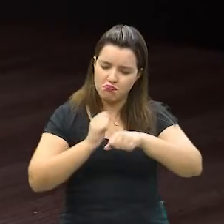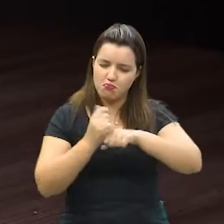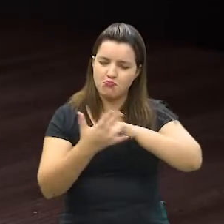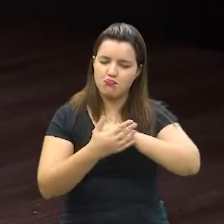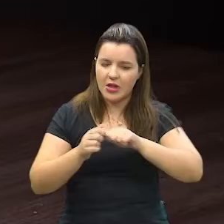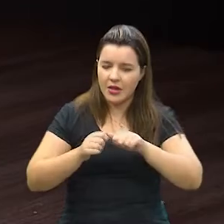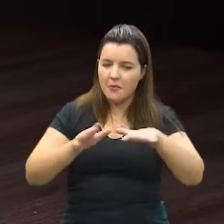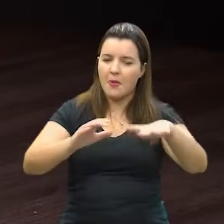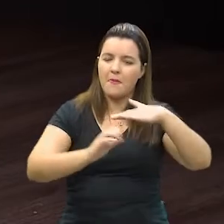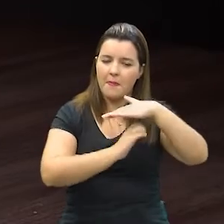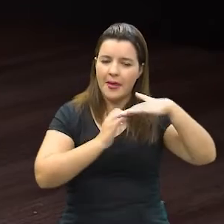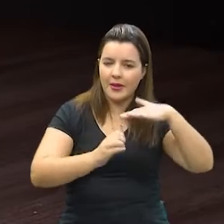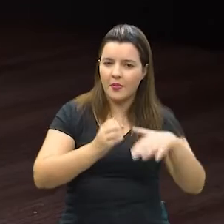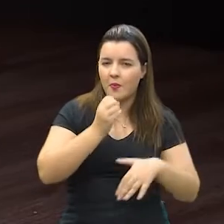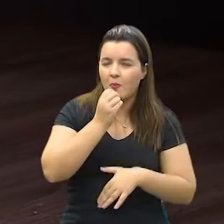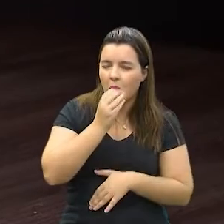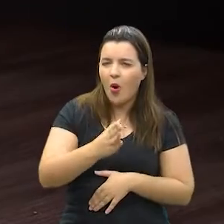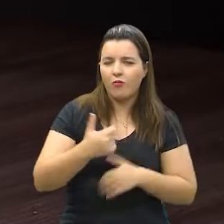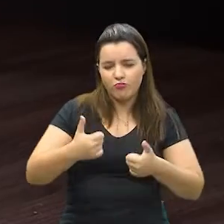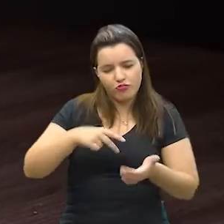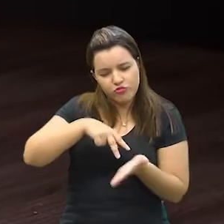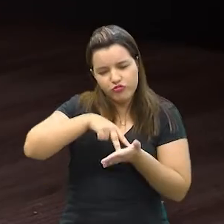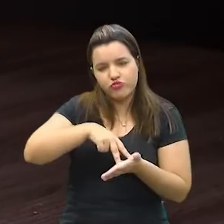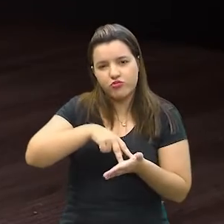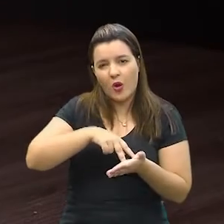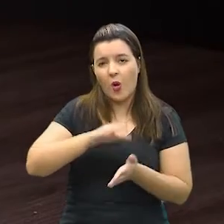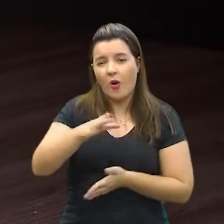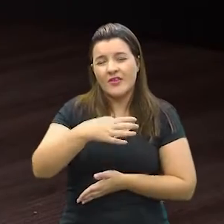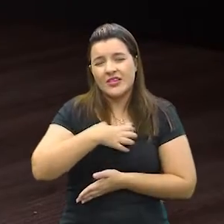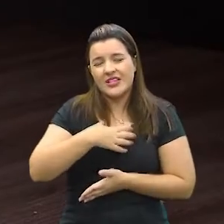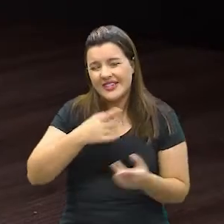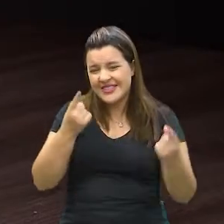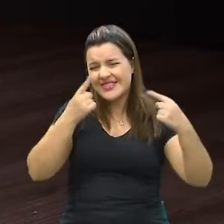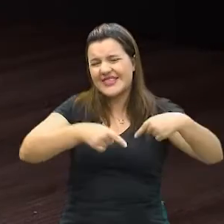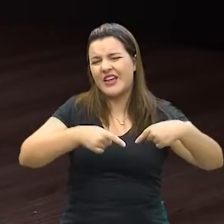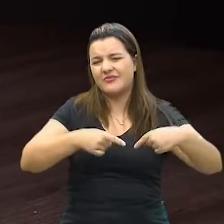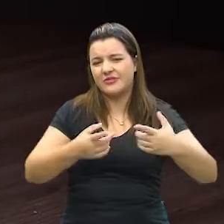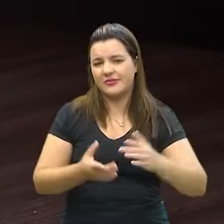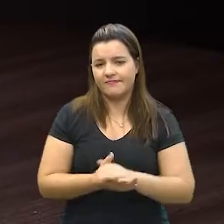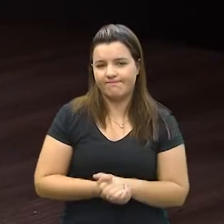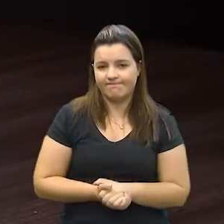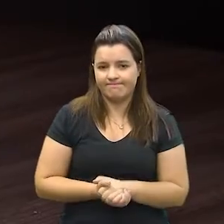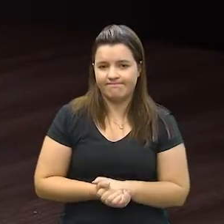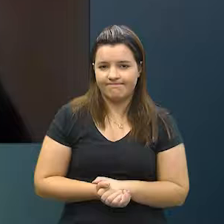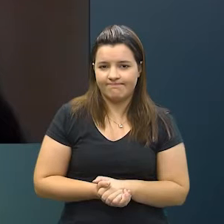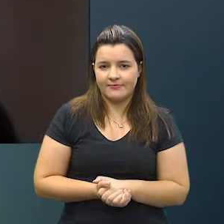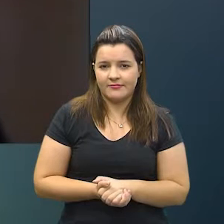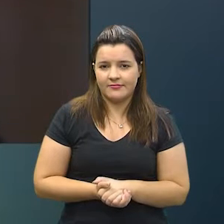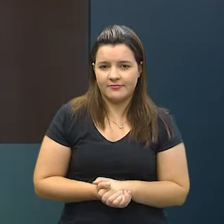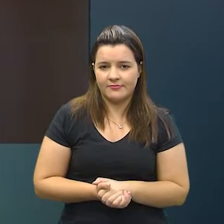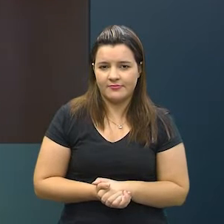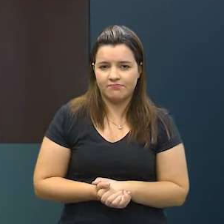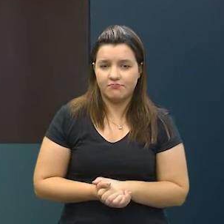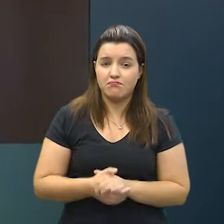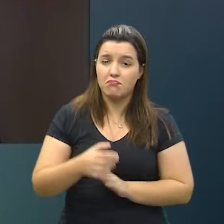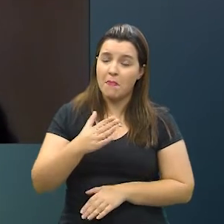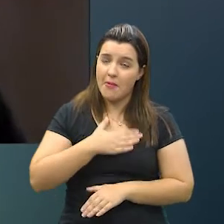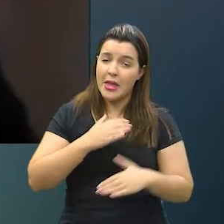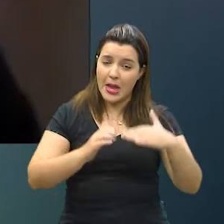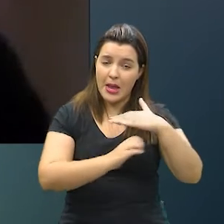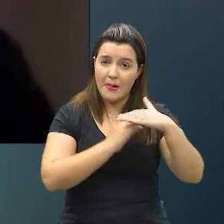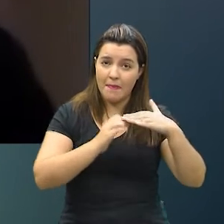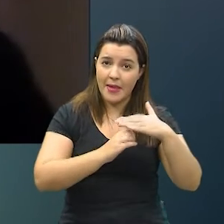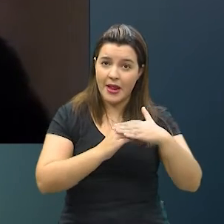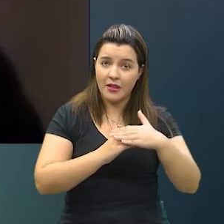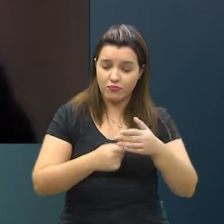pandemia a gente conseguiu manter o negócio ou não? Existe aí um novo desafio? Vamos lá, a Certus ela dobrou